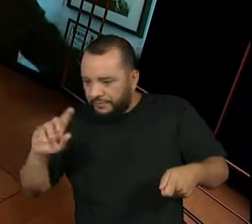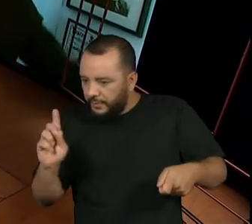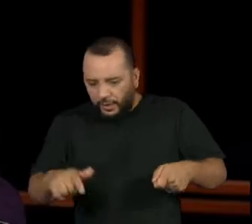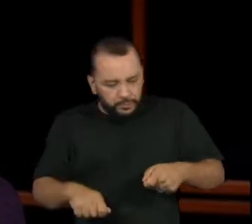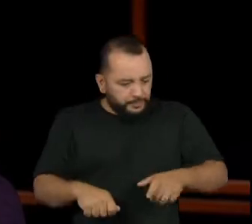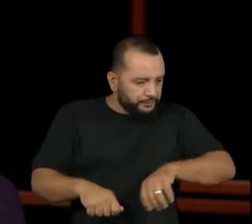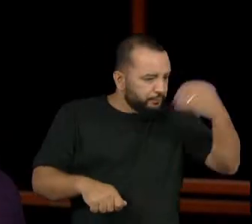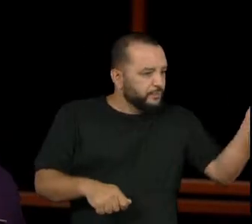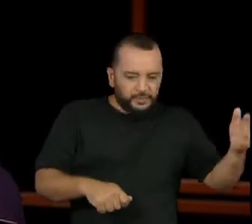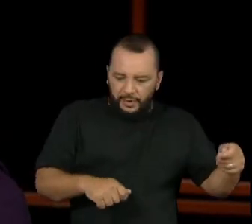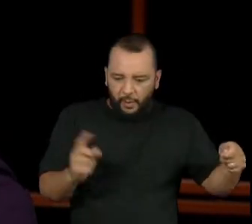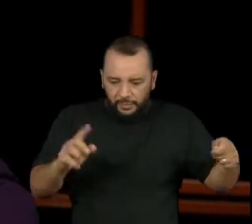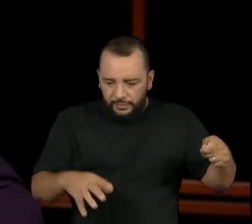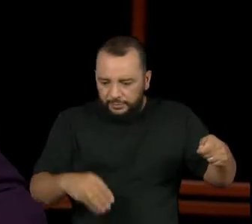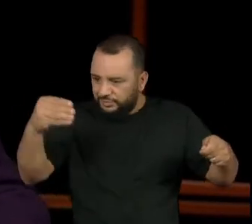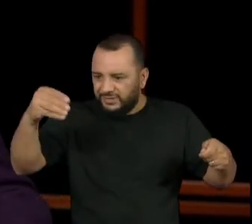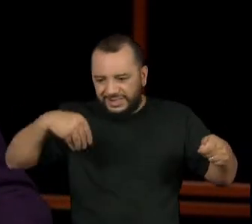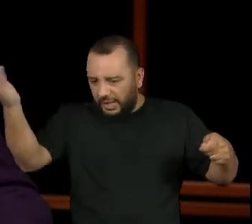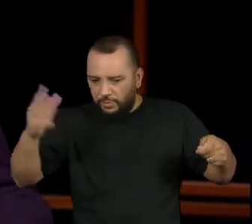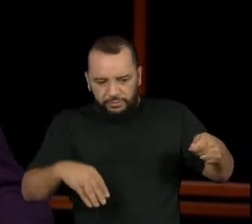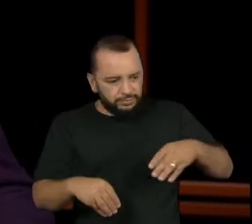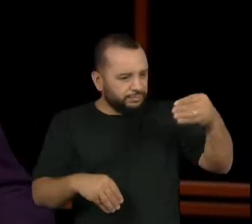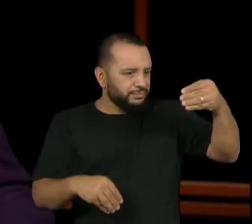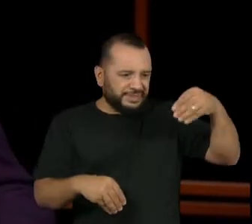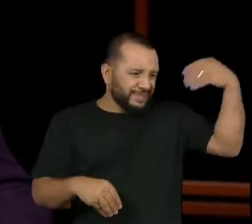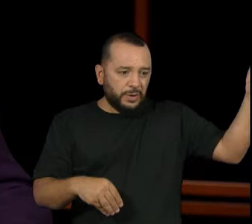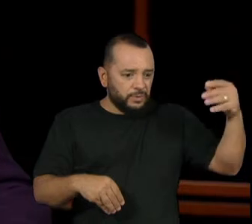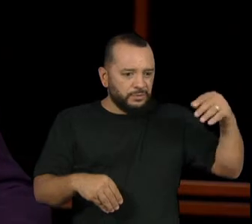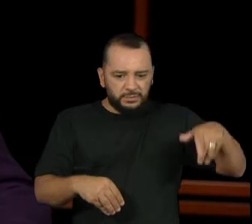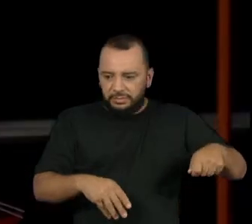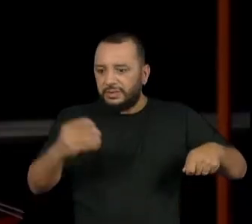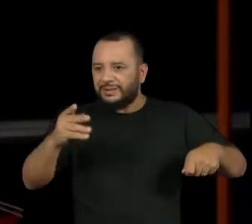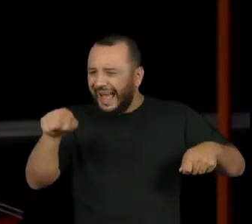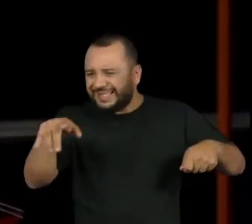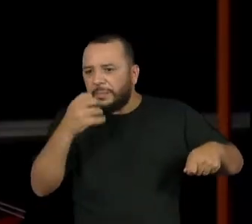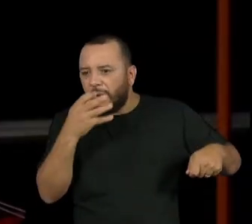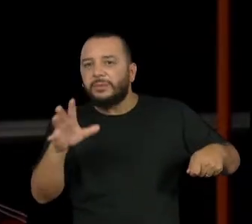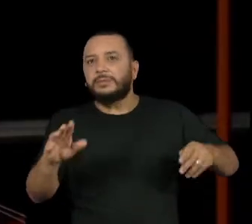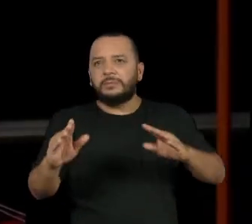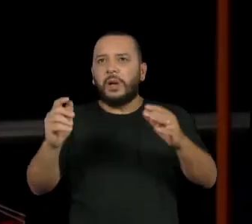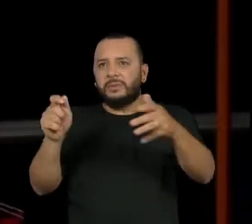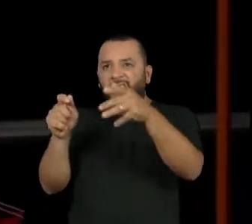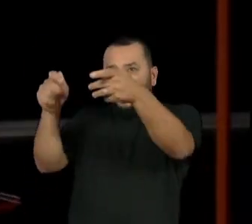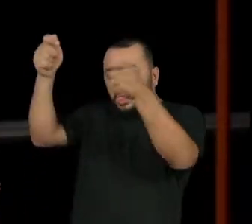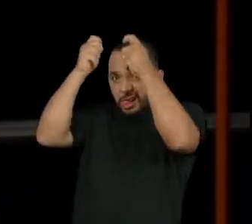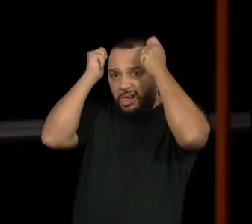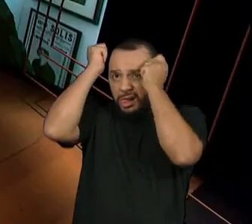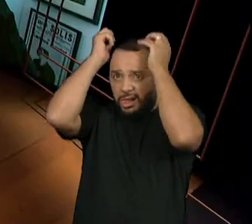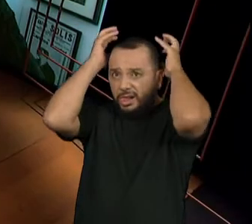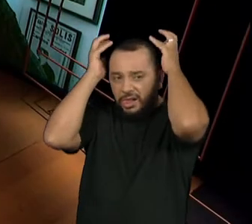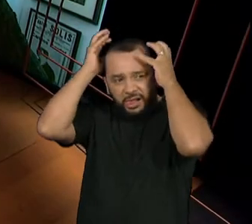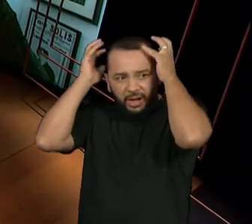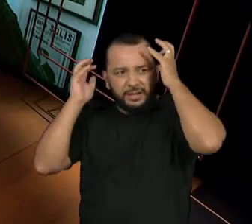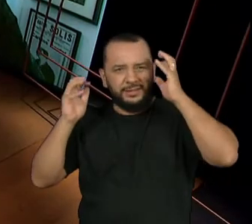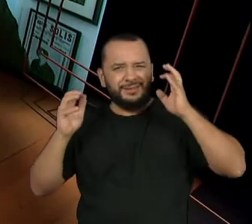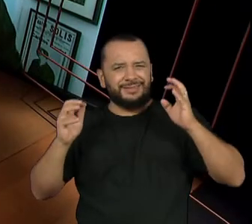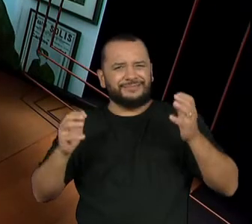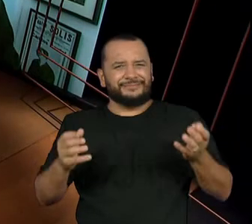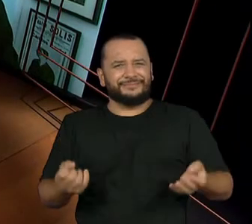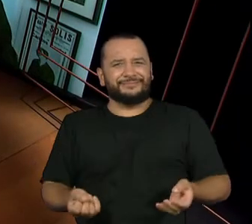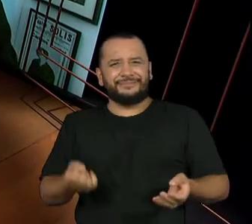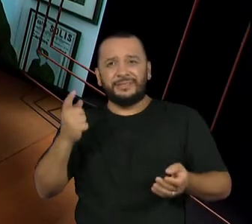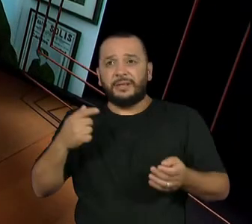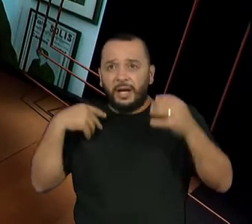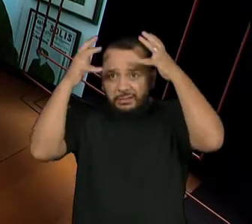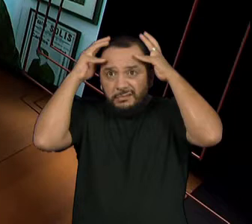não. Aí pegou uma lá e fez, pá, essa aí, tá boa. Botou e foi. Era um espantalho